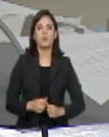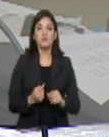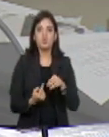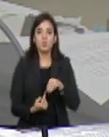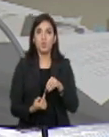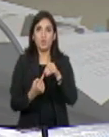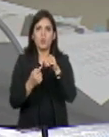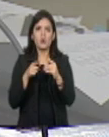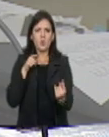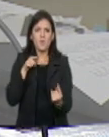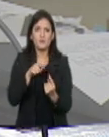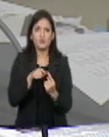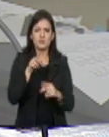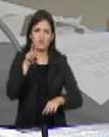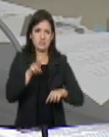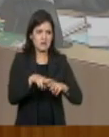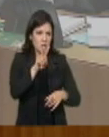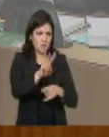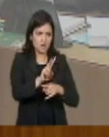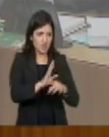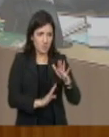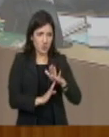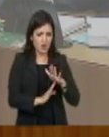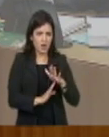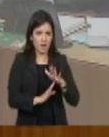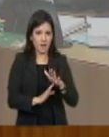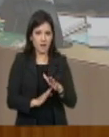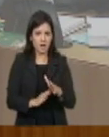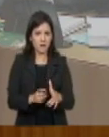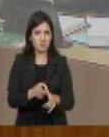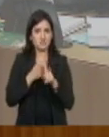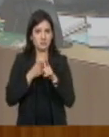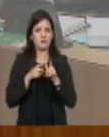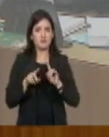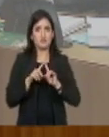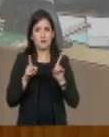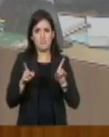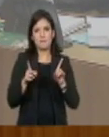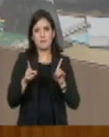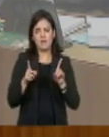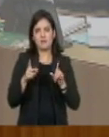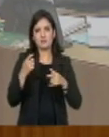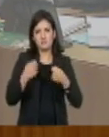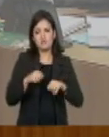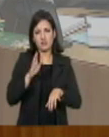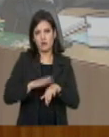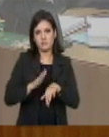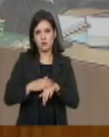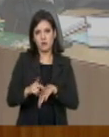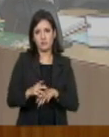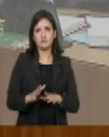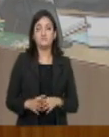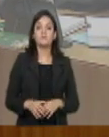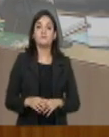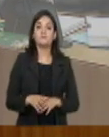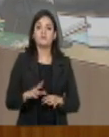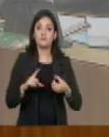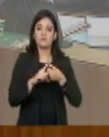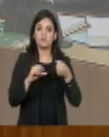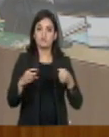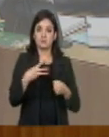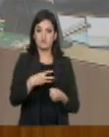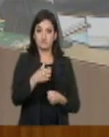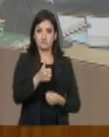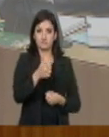a execução provisória, ministro, deve ser afastado, mas os tribunais devem ter a possibilidade. Observação, por favor. O artigo 312,